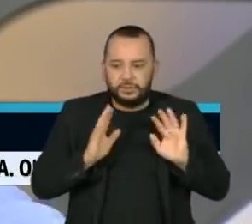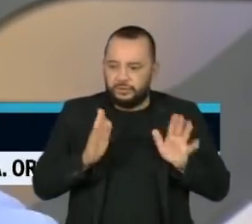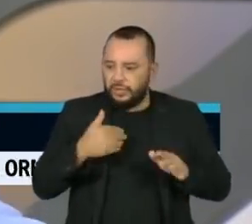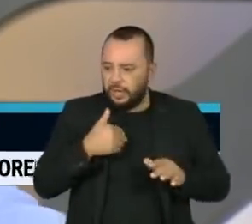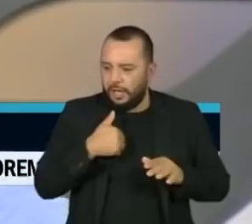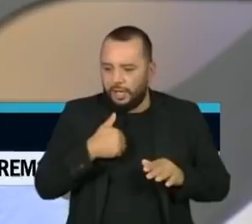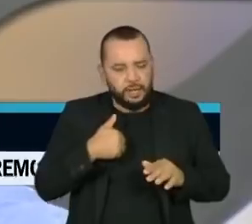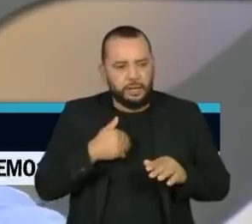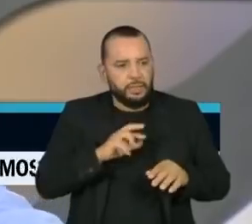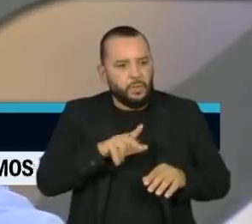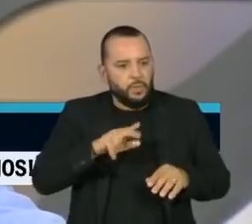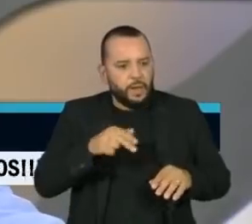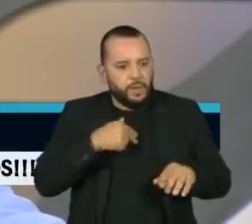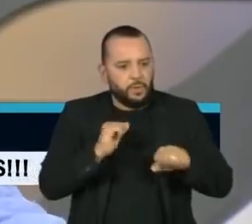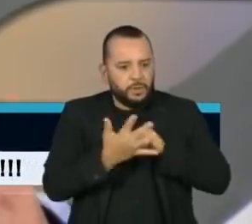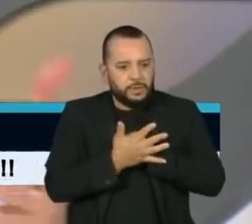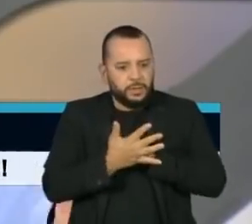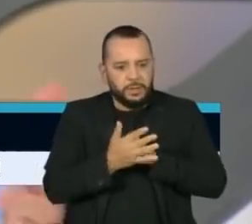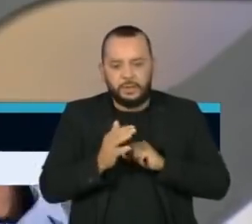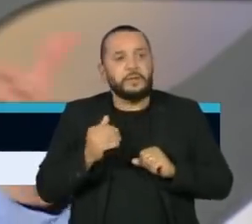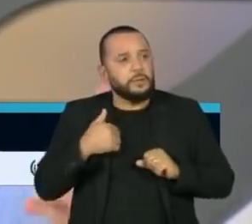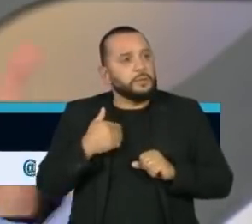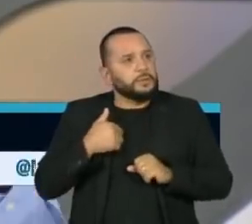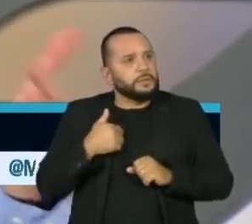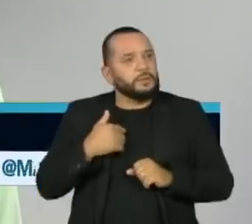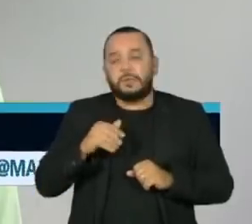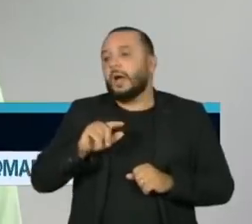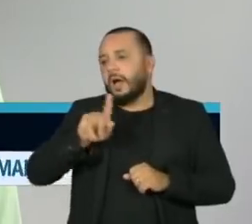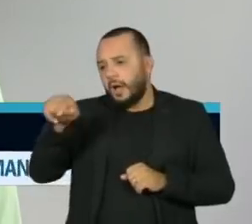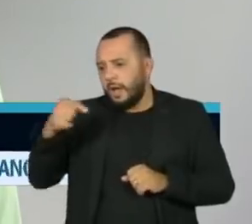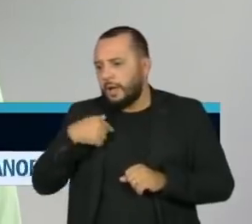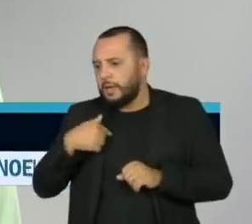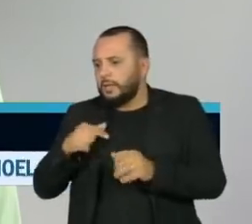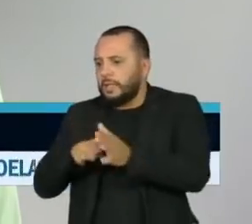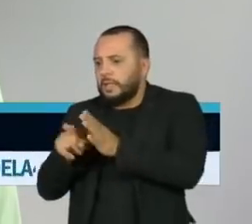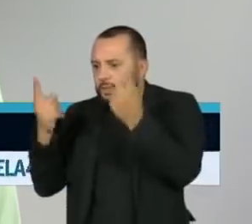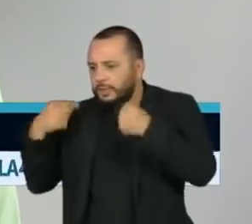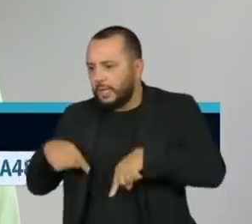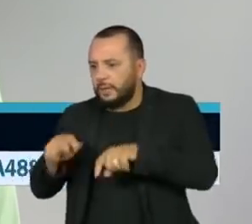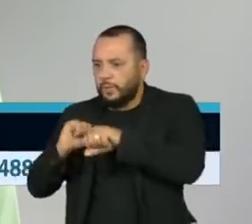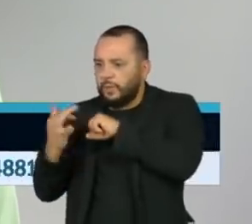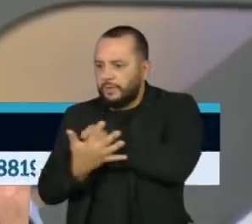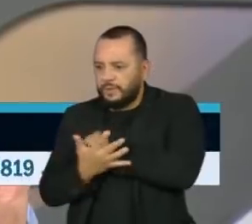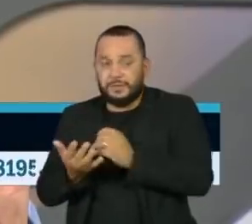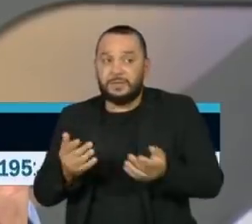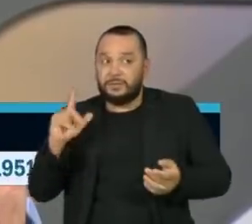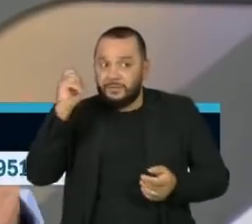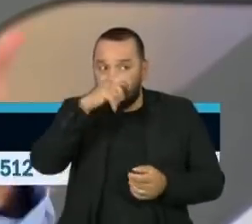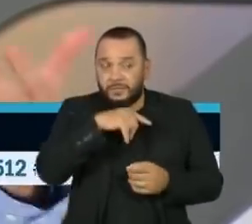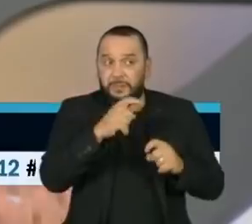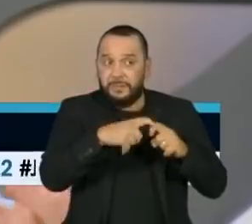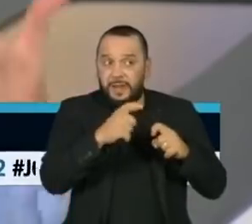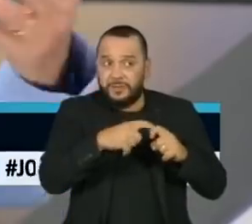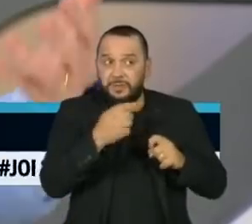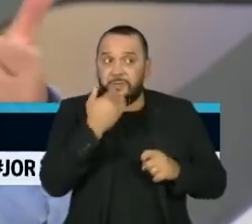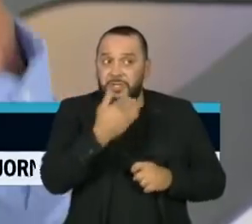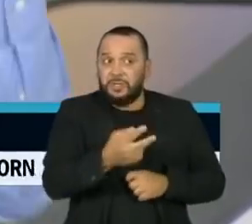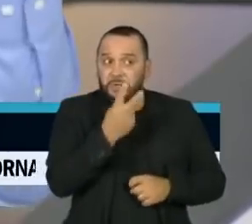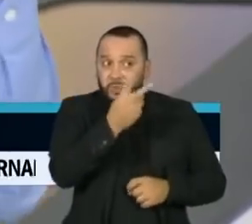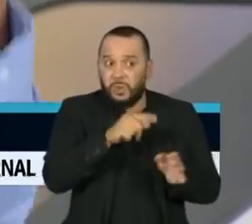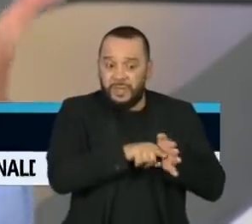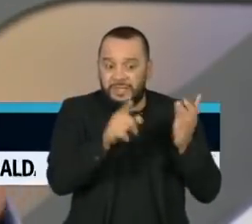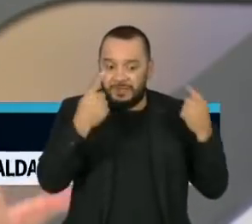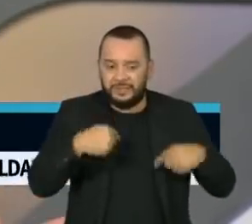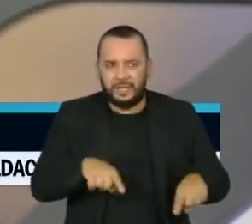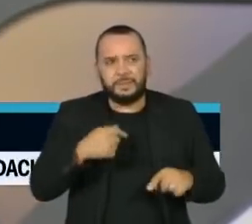vier positivo, ele não faz a influenza. Então, isso o médico não vai pedir os dois de uma vez só. Então, só se pede quando